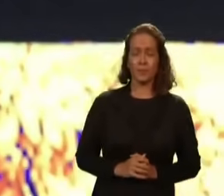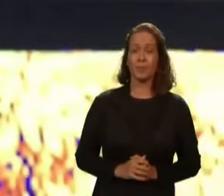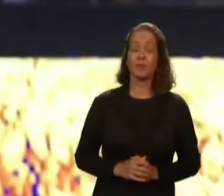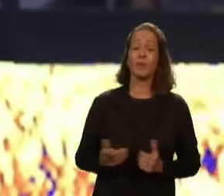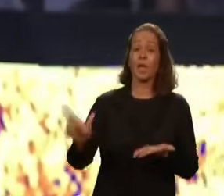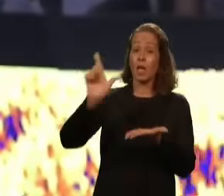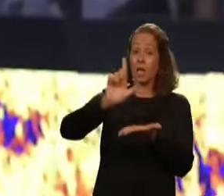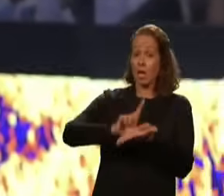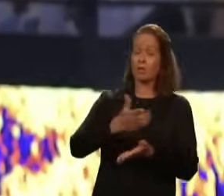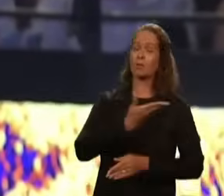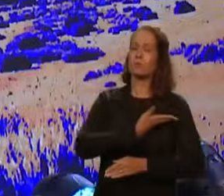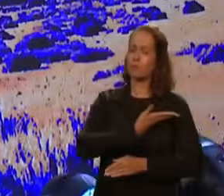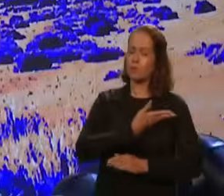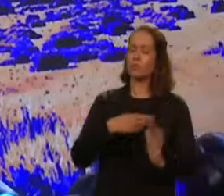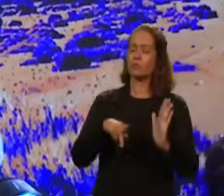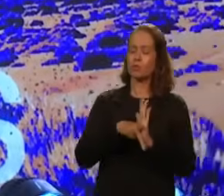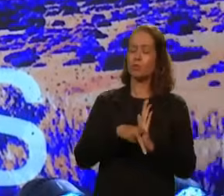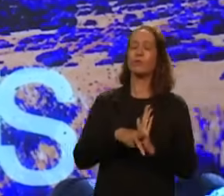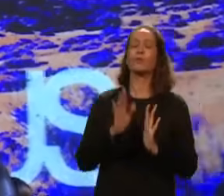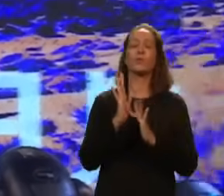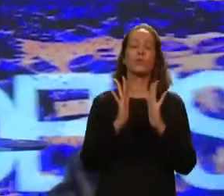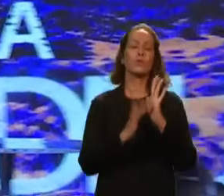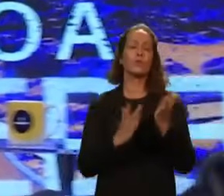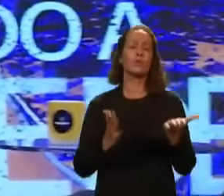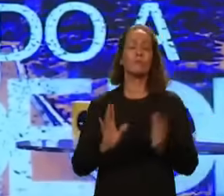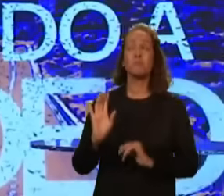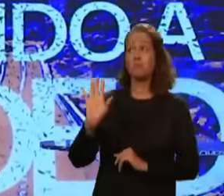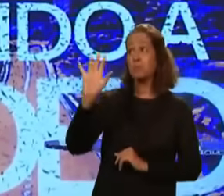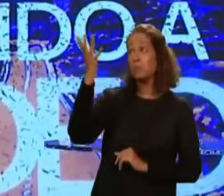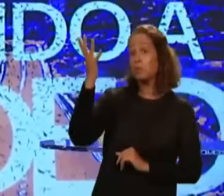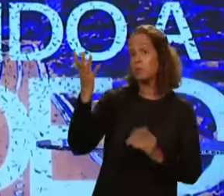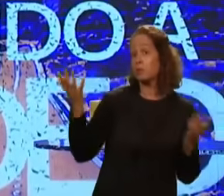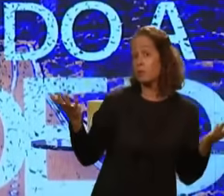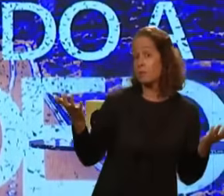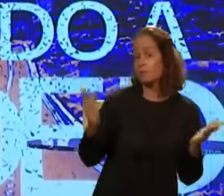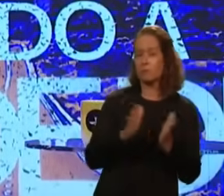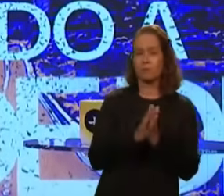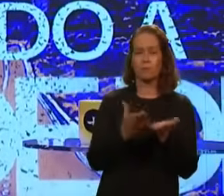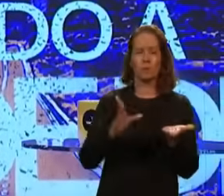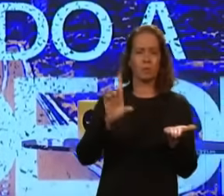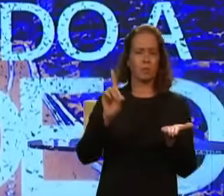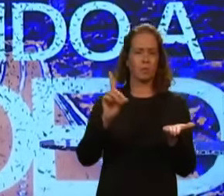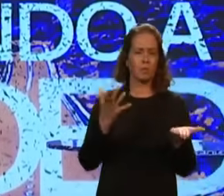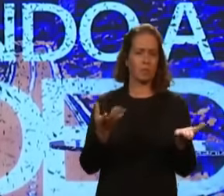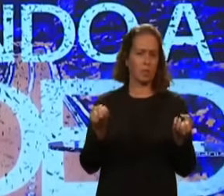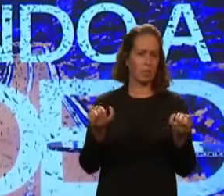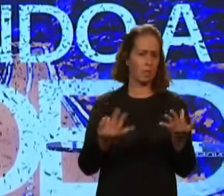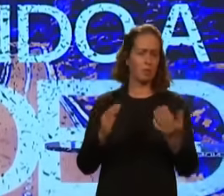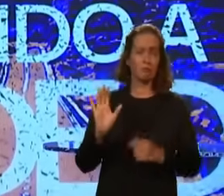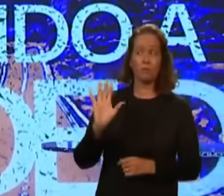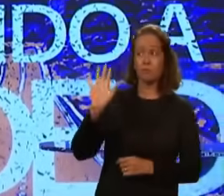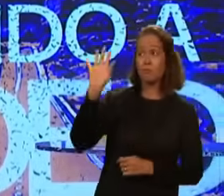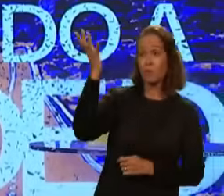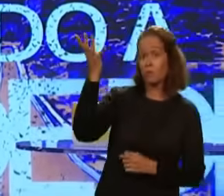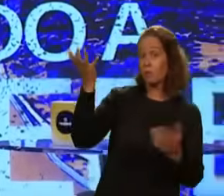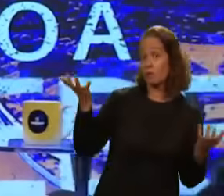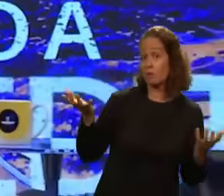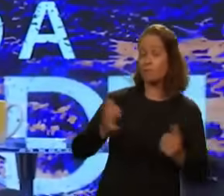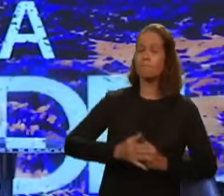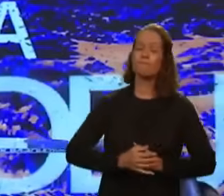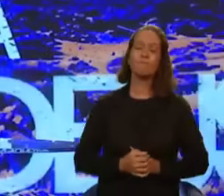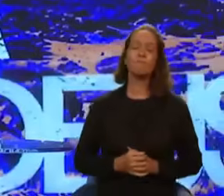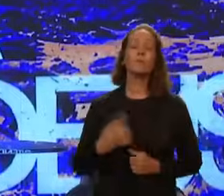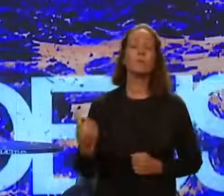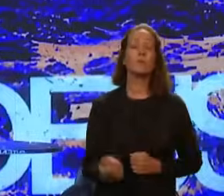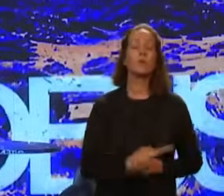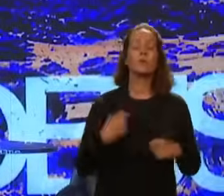Lázaro era amigo de Jesus. A Bíblia diz: aconteceu. Fala comigo: aconteceu. Nós temos que